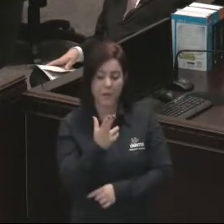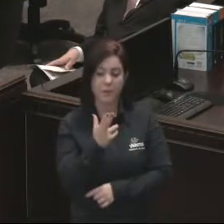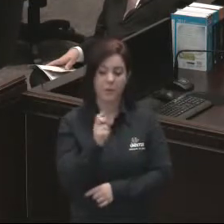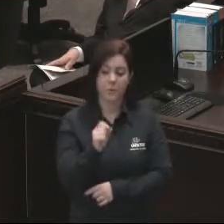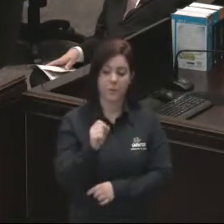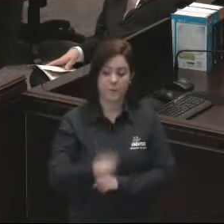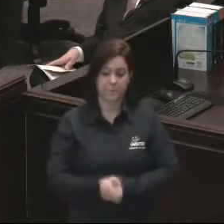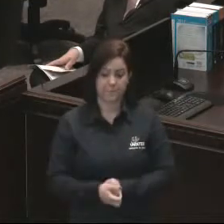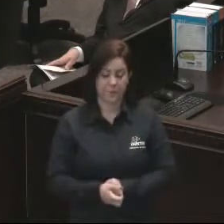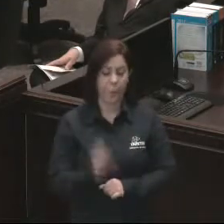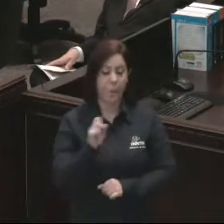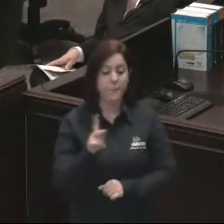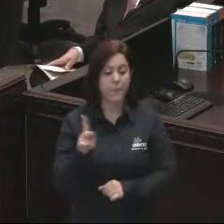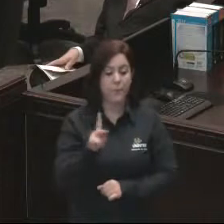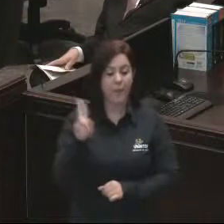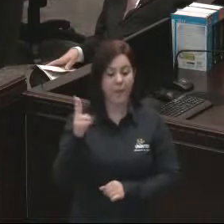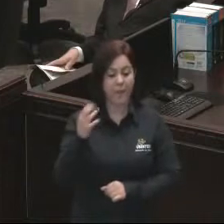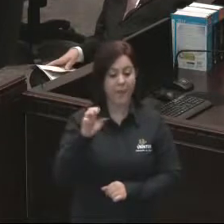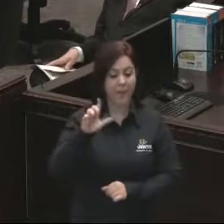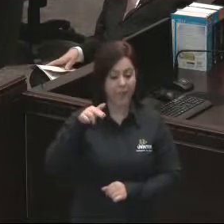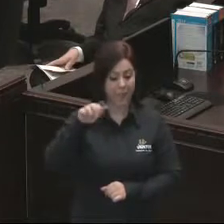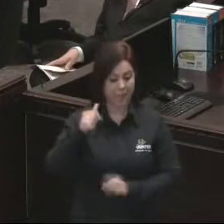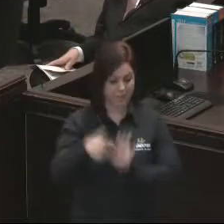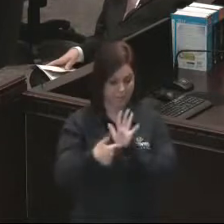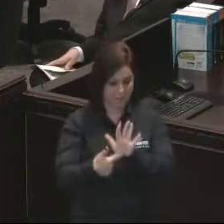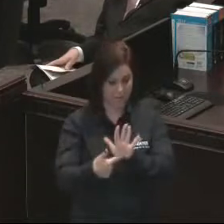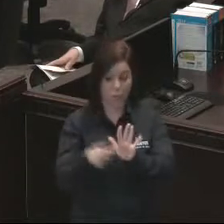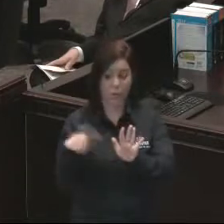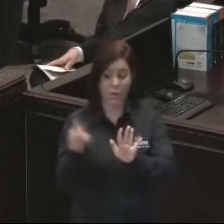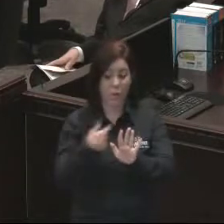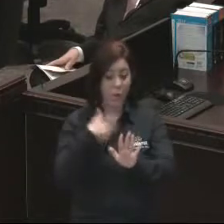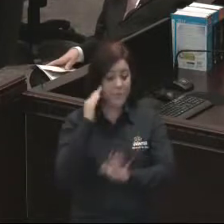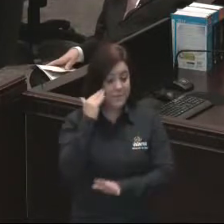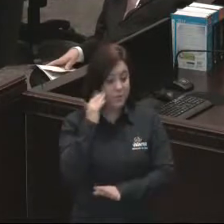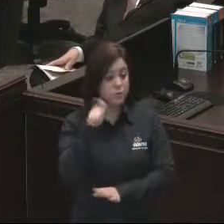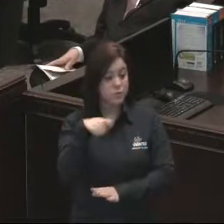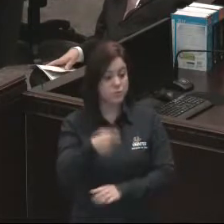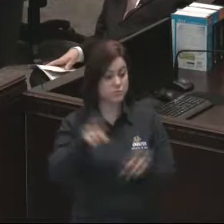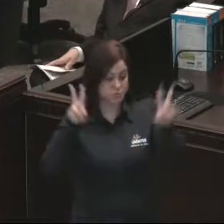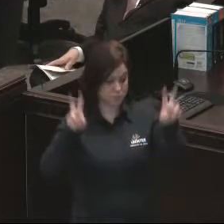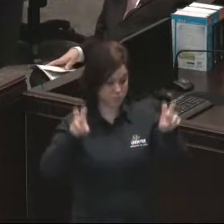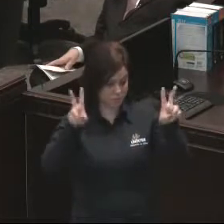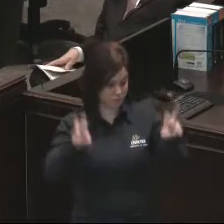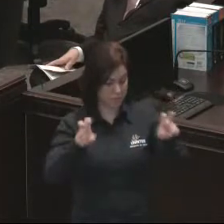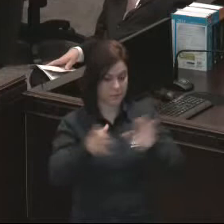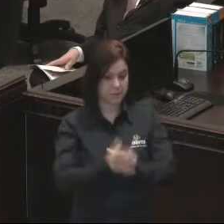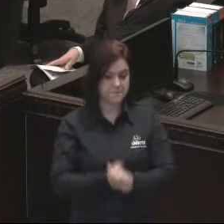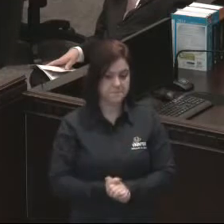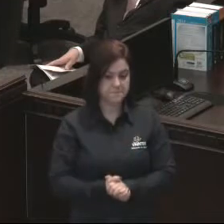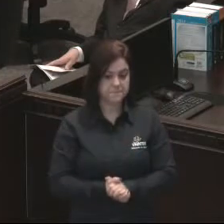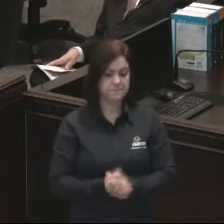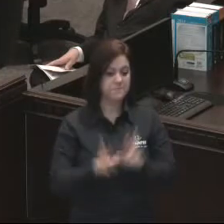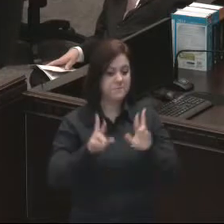é aquilo que a professora Helena mostrou, né? O nosso entendimento da questão hoje é muito diferente do